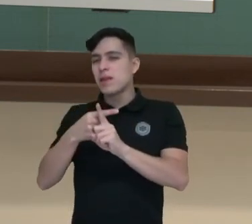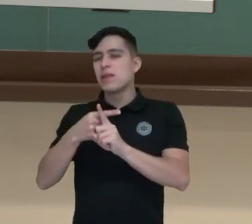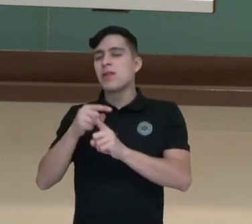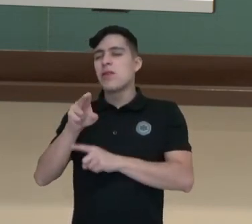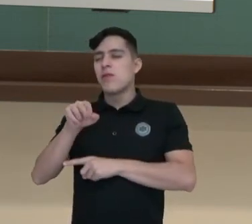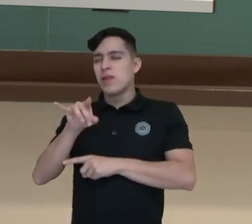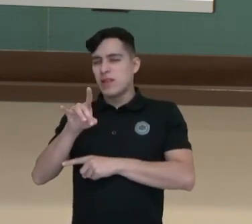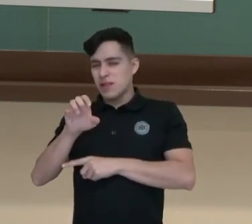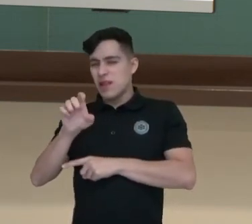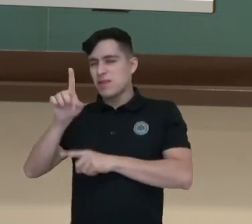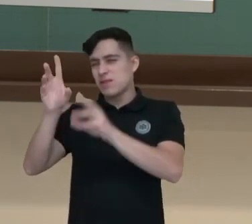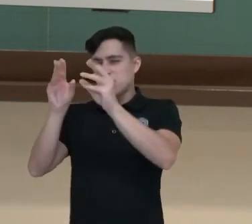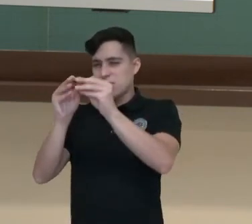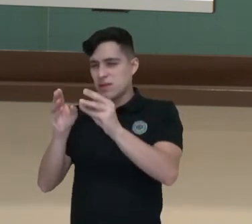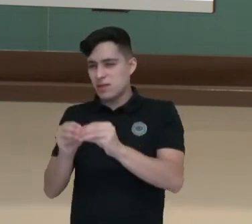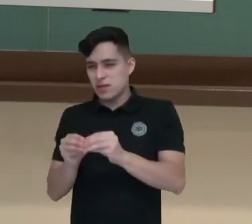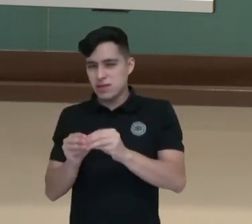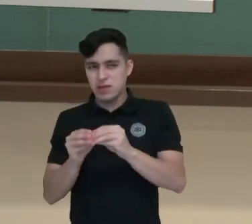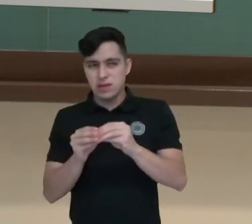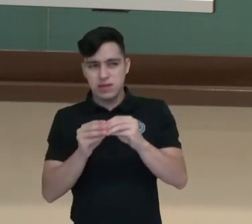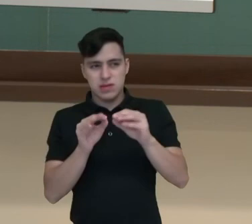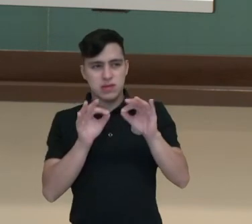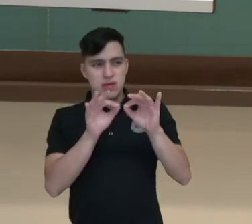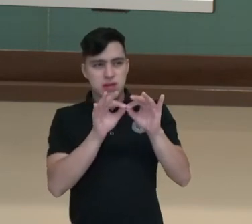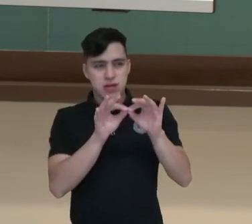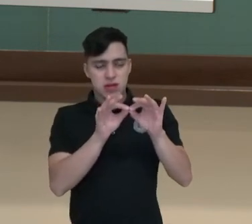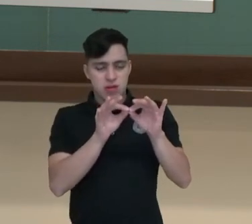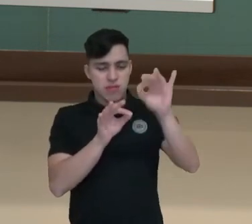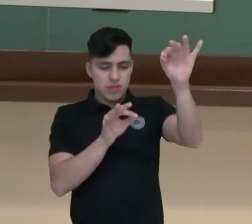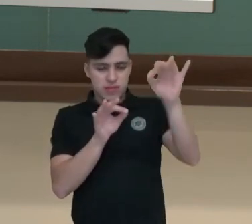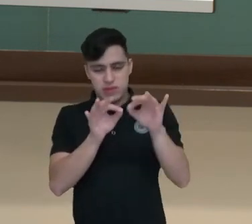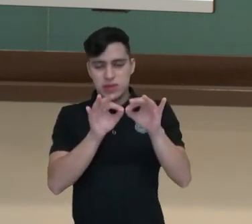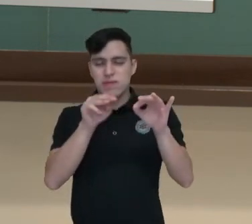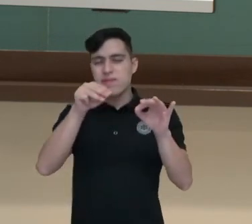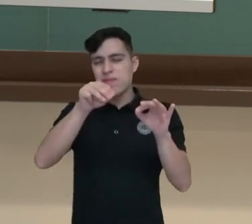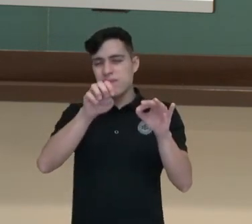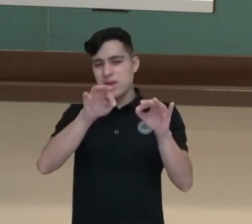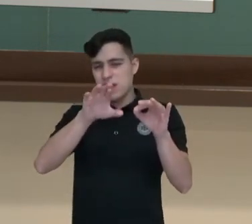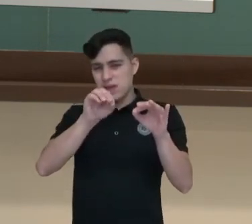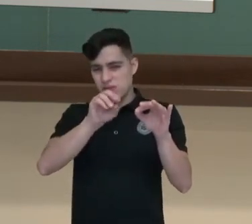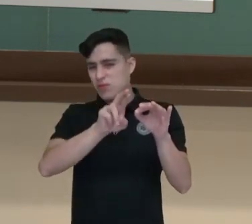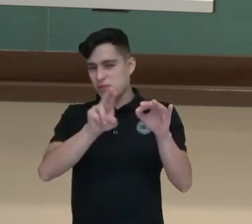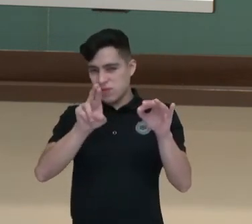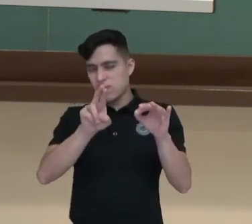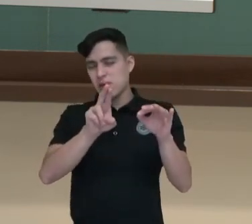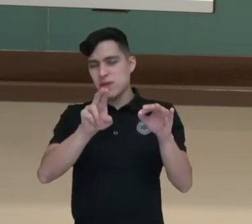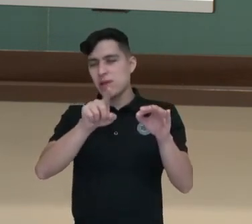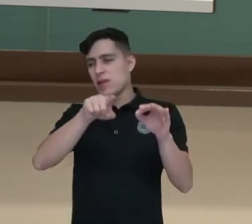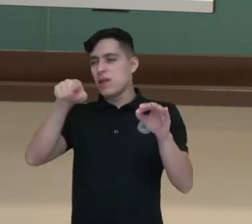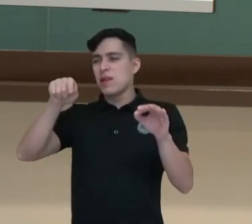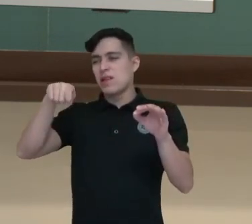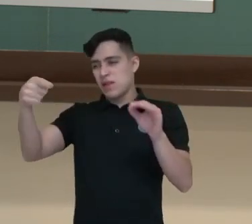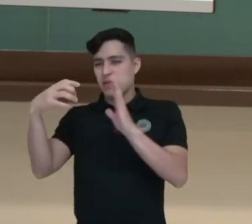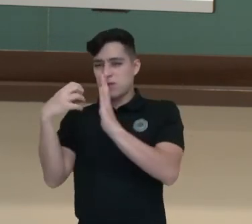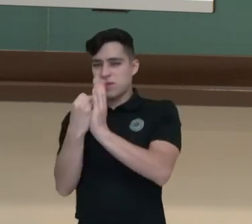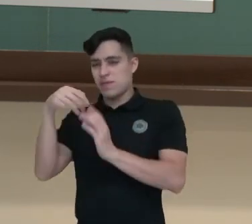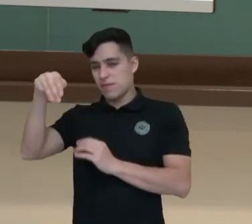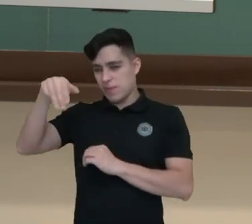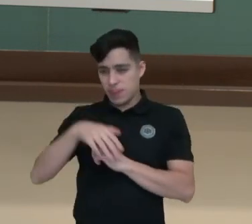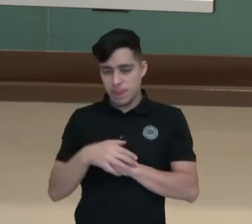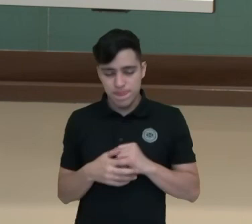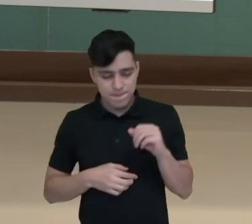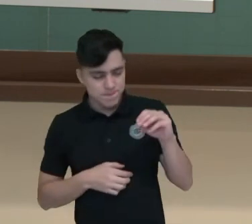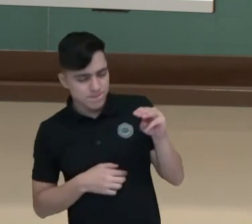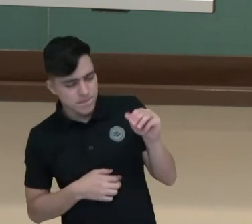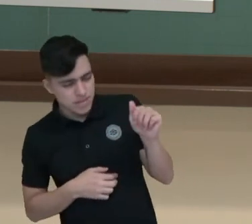só, o comprimento. Metro é a unidade de medida, o símbolo M. Aí nós temos a